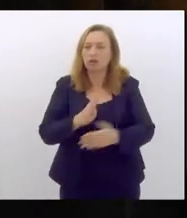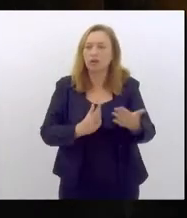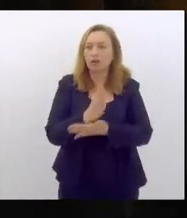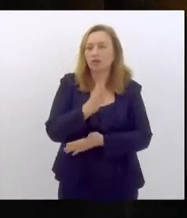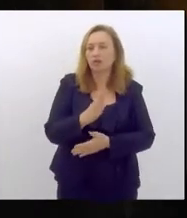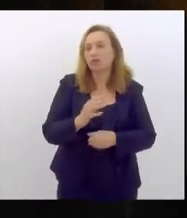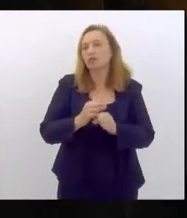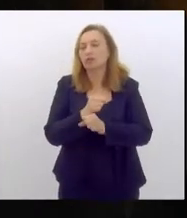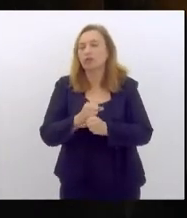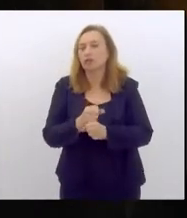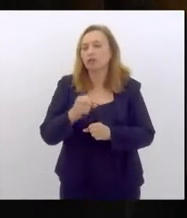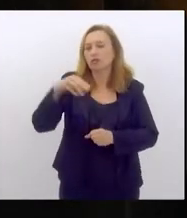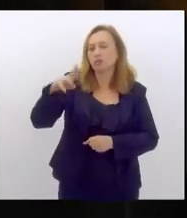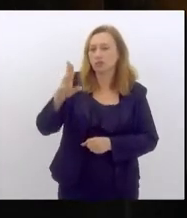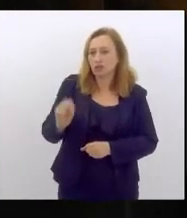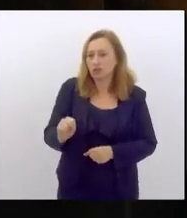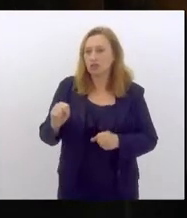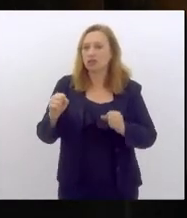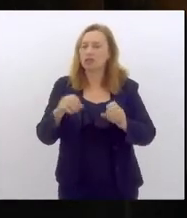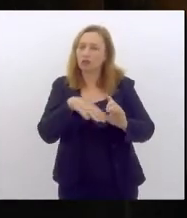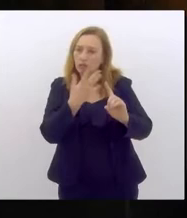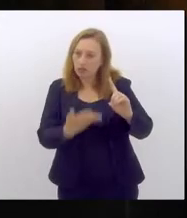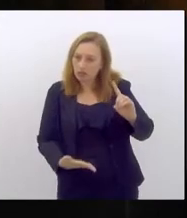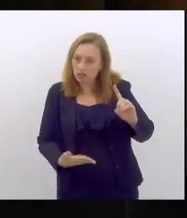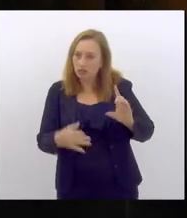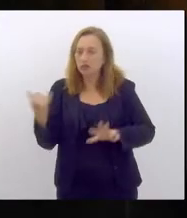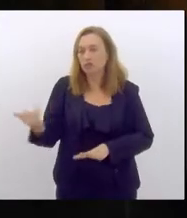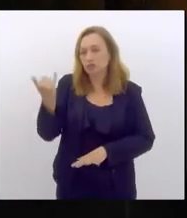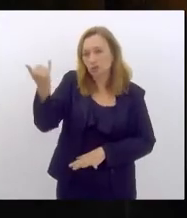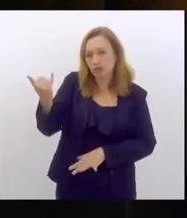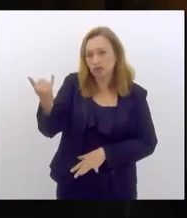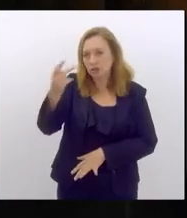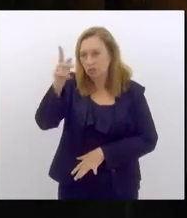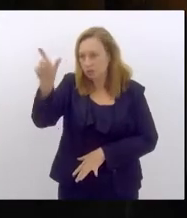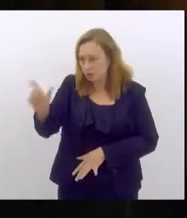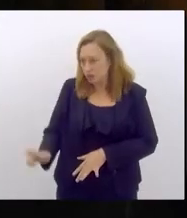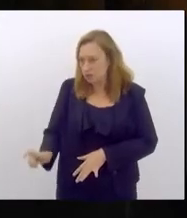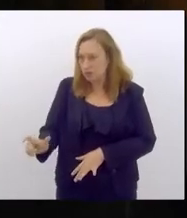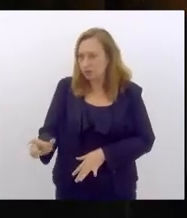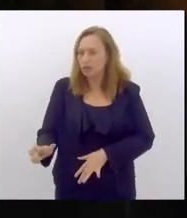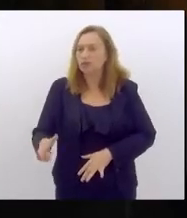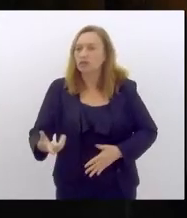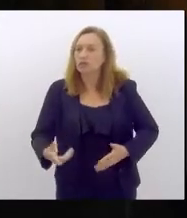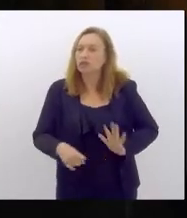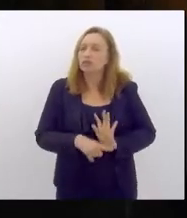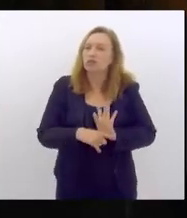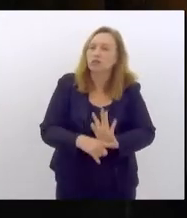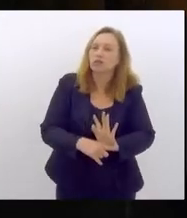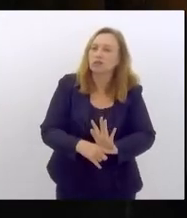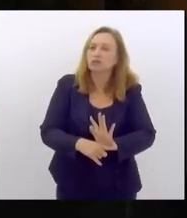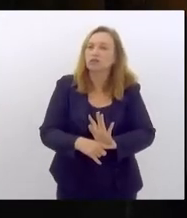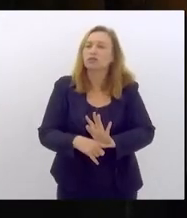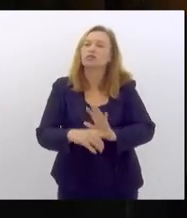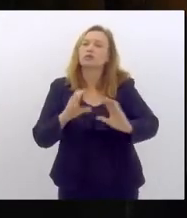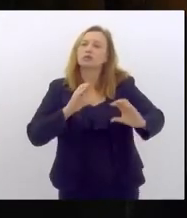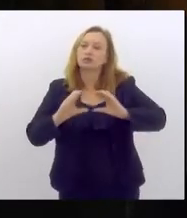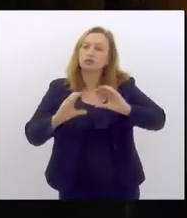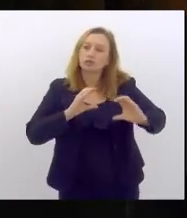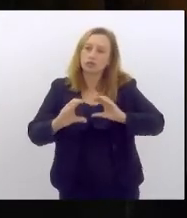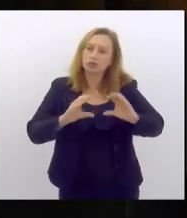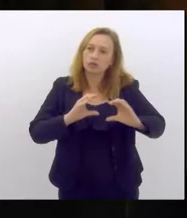Sodré e está homenageando essa importante figura pela sua contribuição na comunicação,